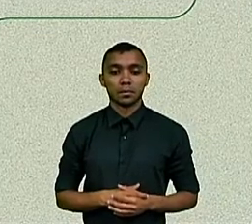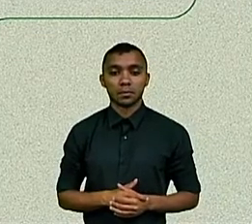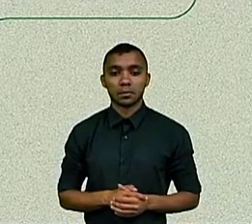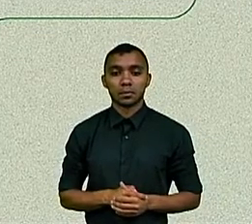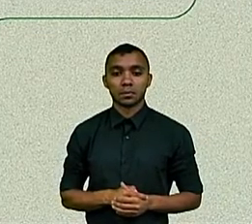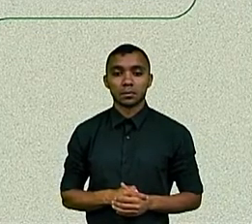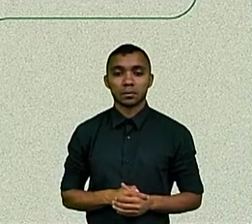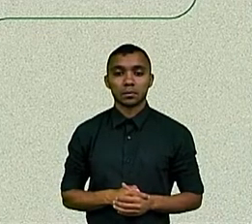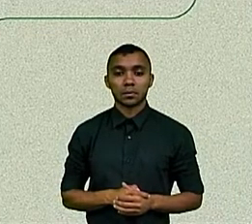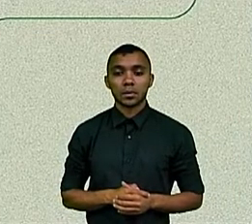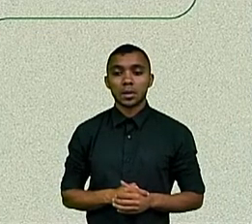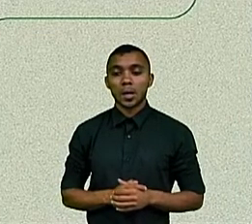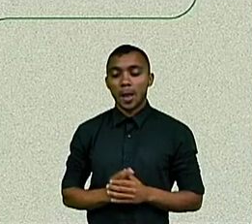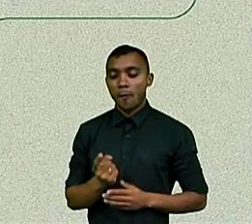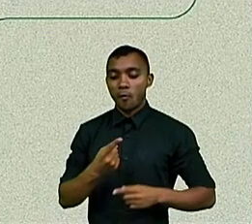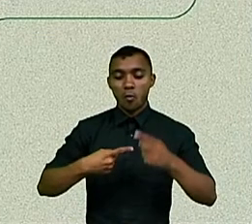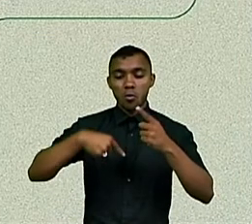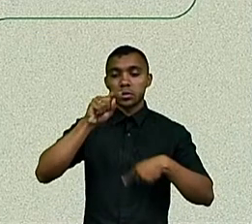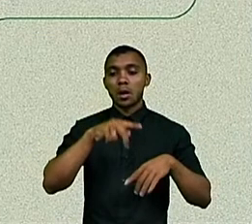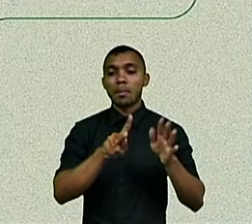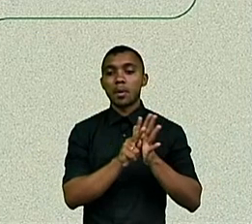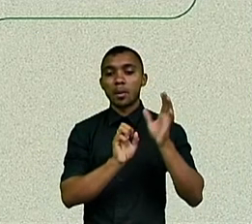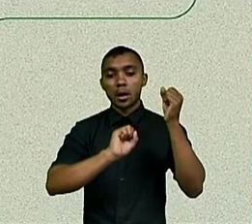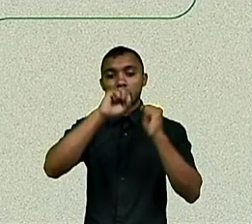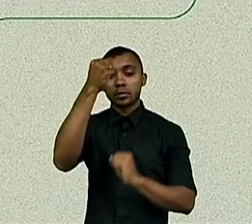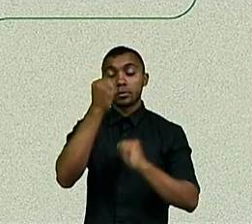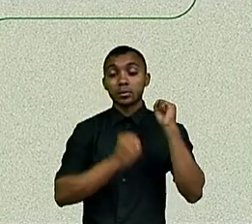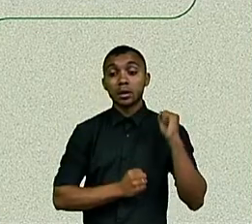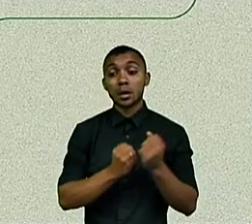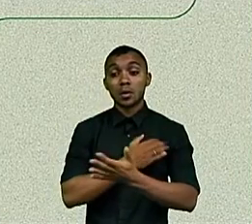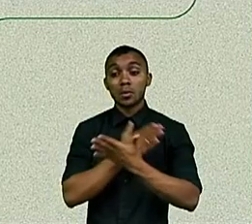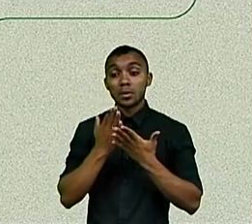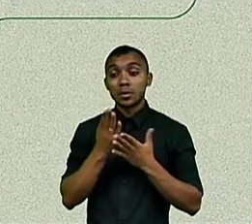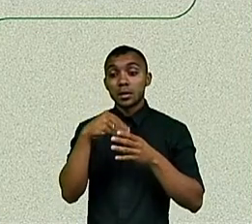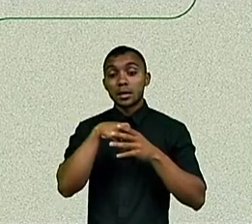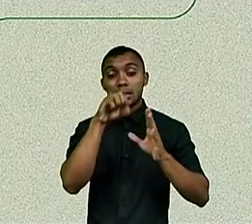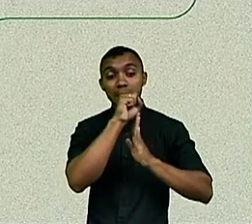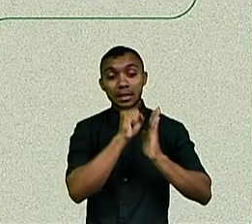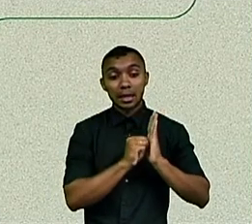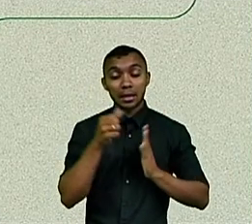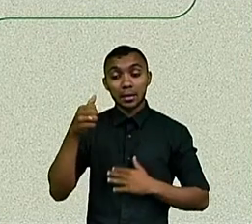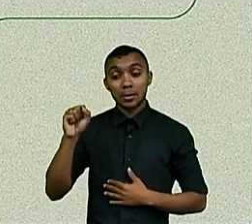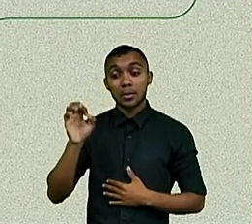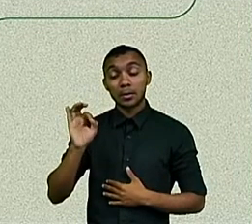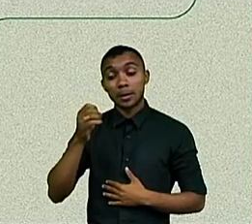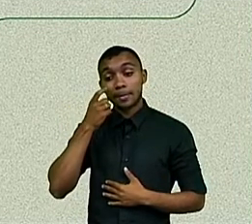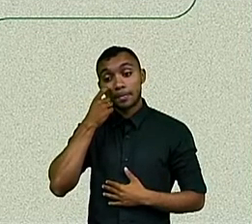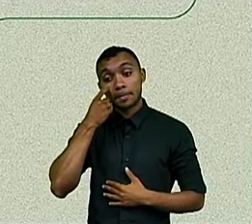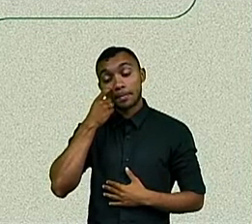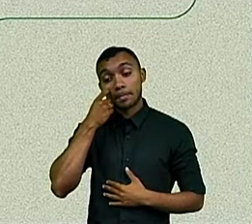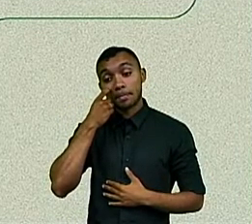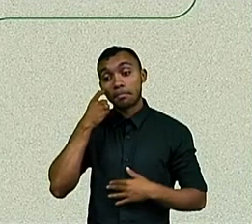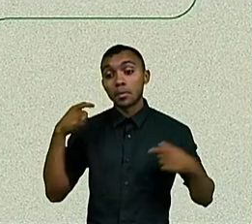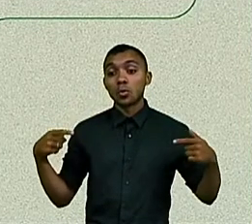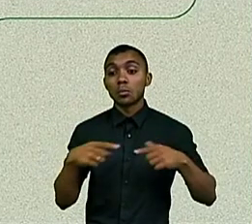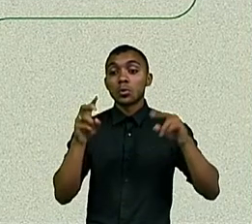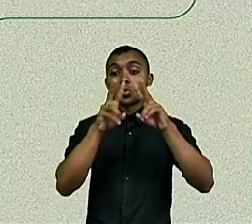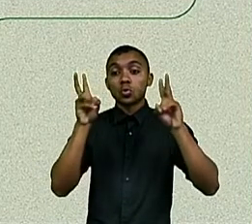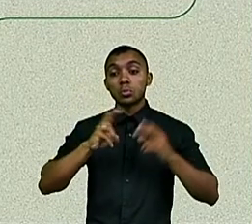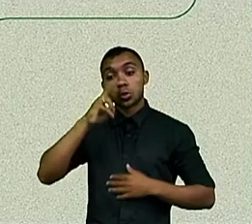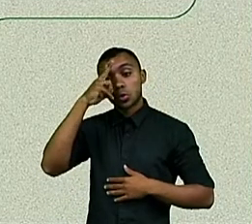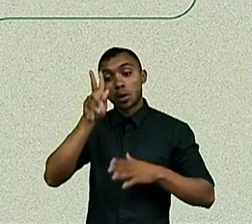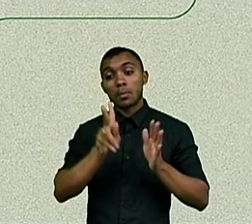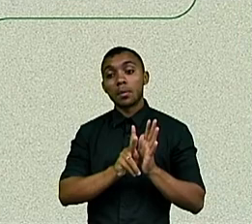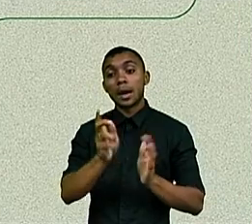a Revolução Industrial ocorrida ao longo do século 18 está vinculada a história da Inglaterra